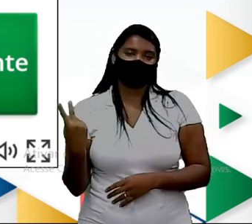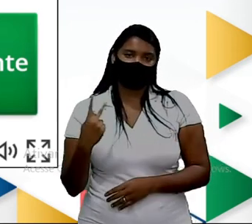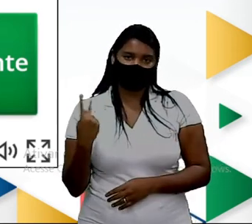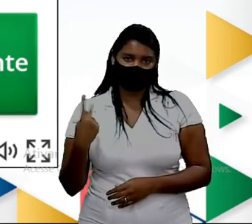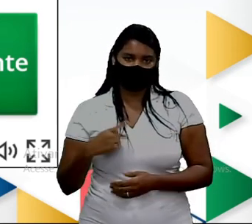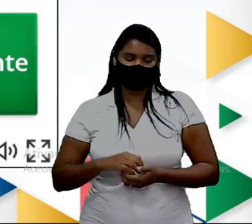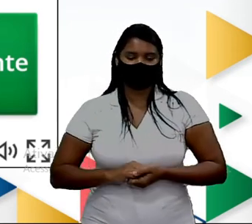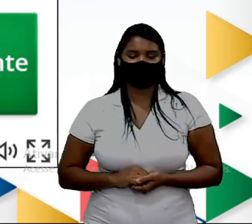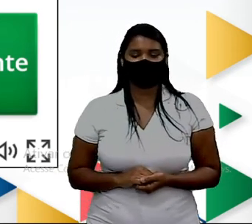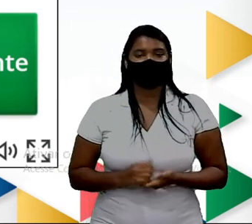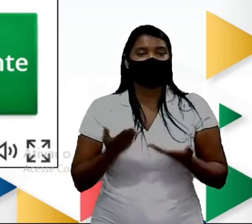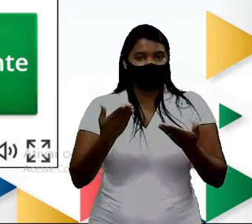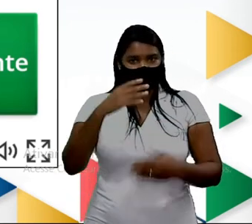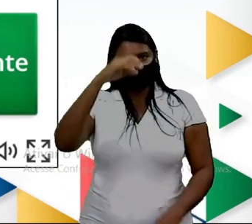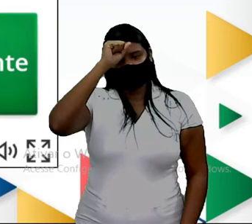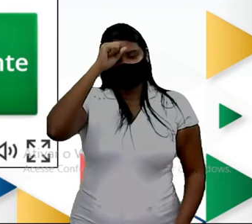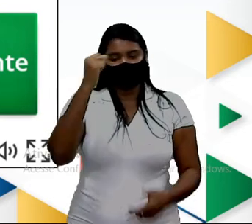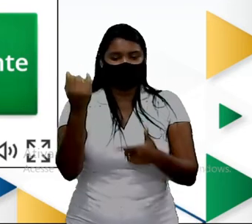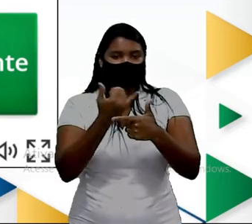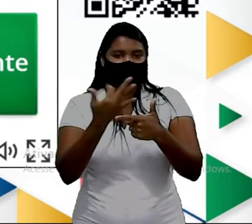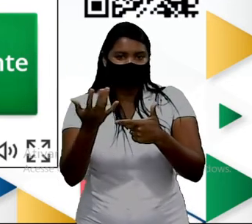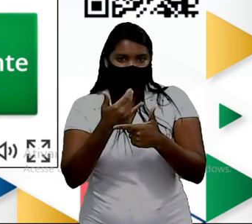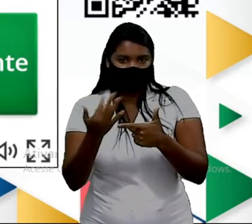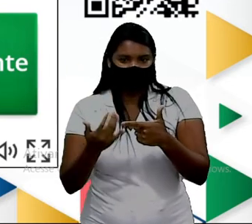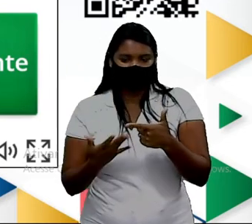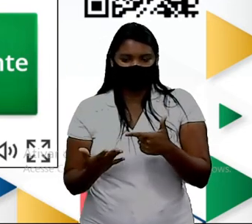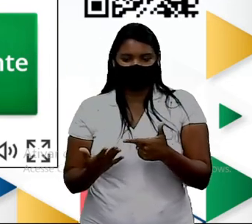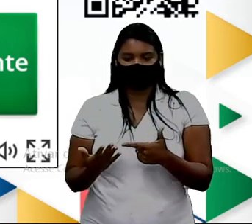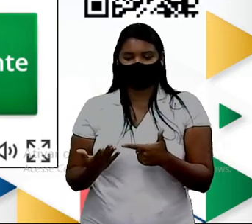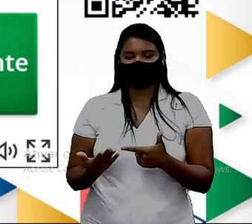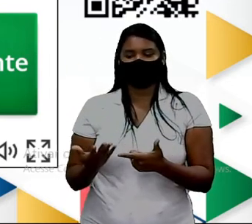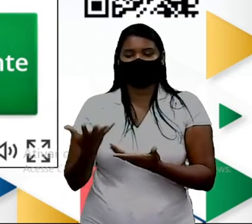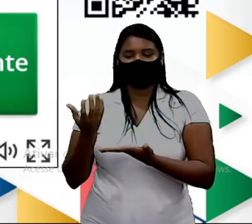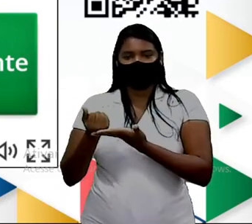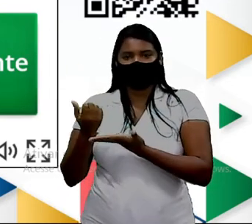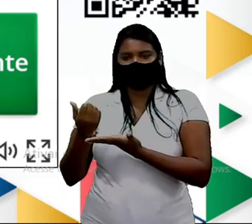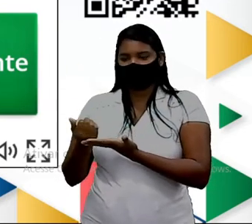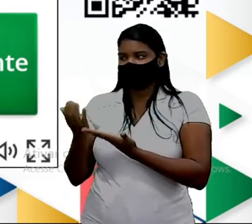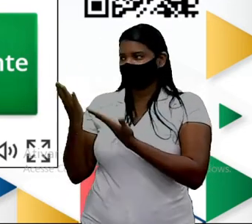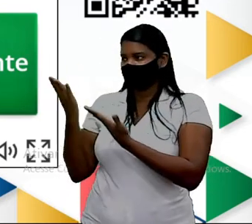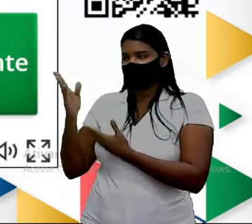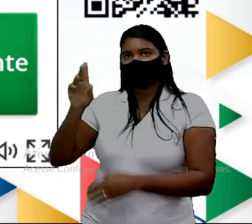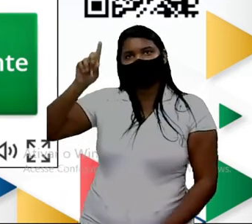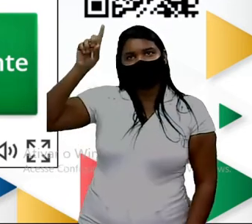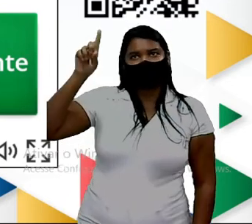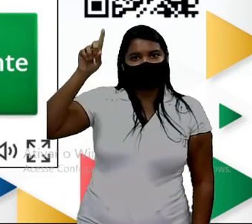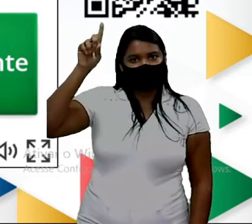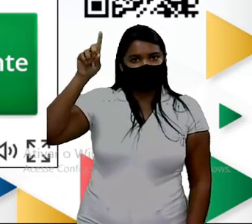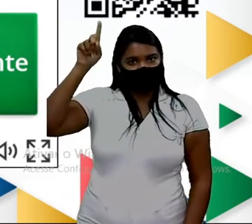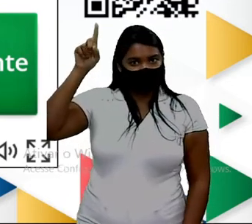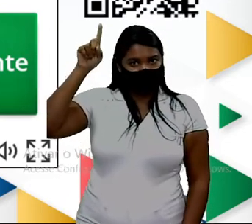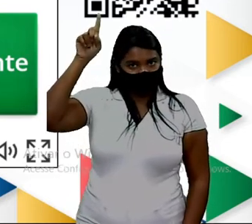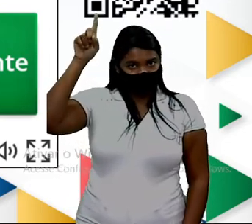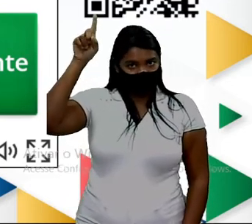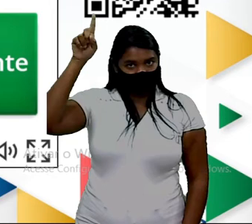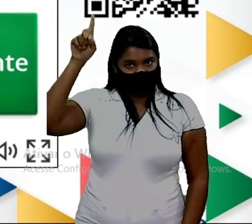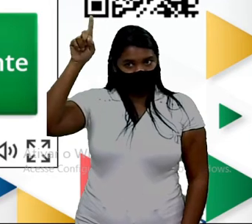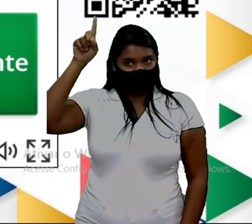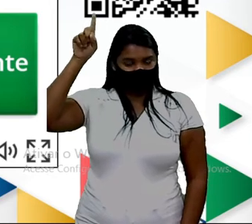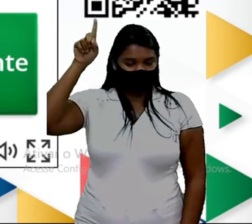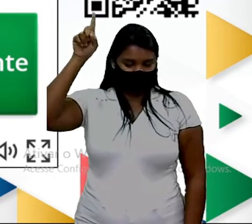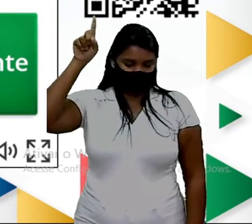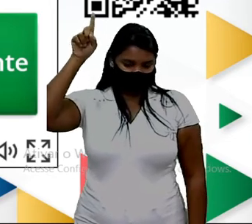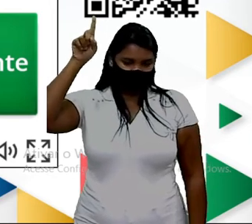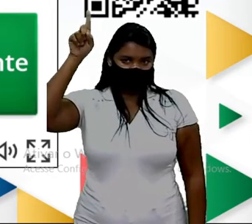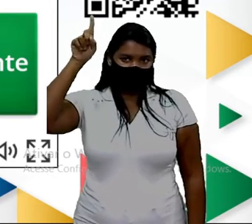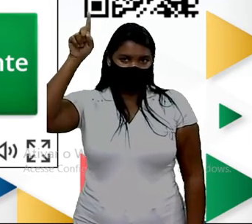Quer aprender álgebra? Acessa aí o Word Wall, tá aqui, ó, nesse quadradinho preto e branco que a gente chama de QR Code, que está sobre a